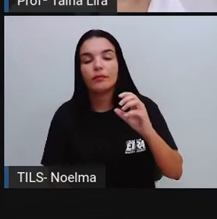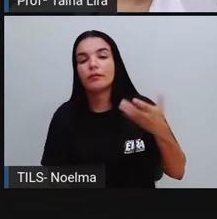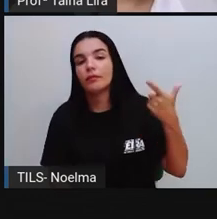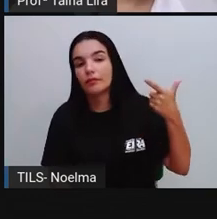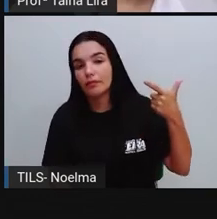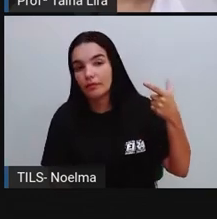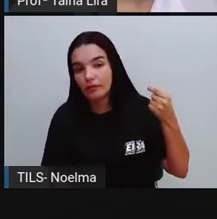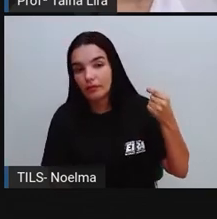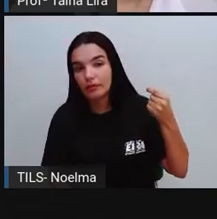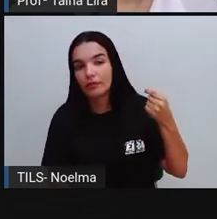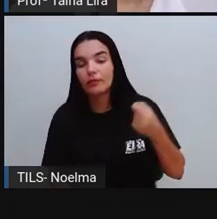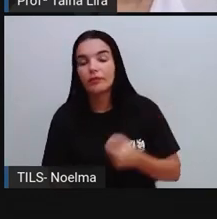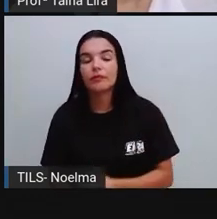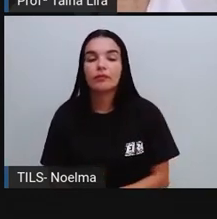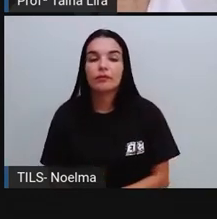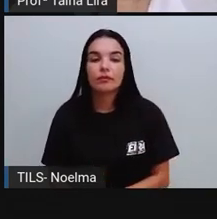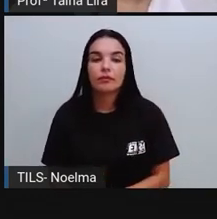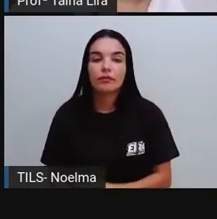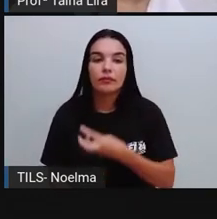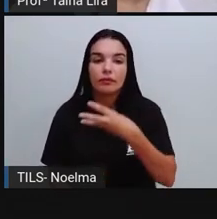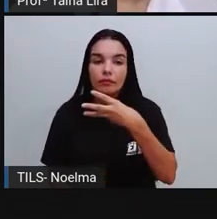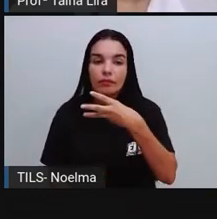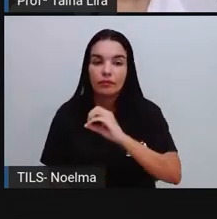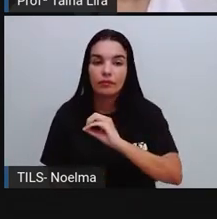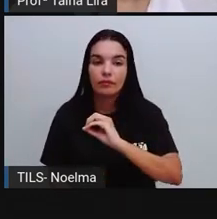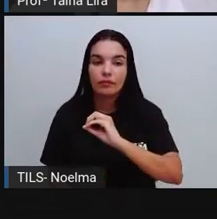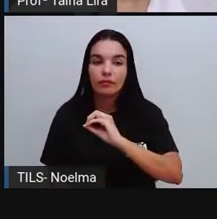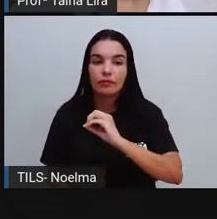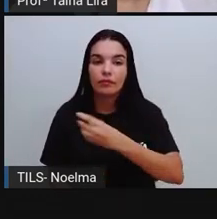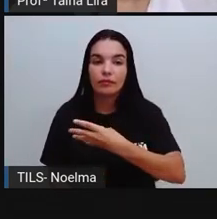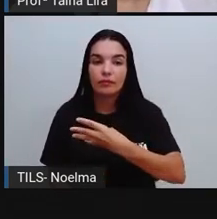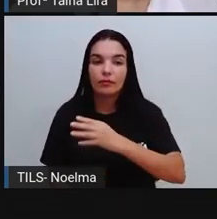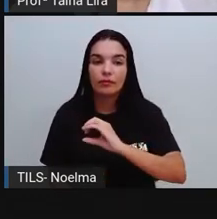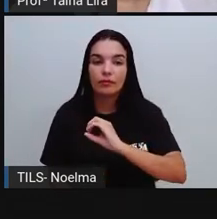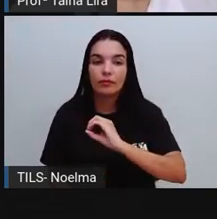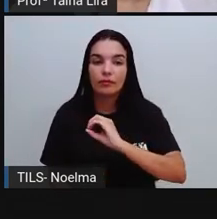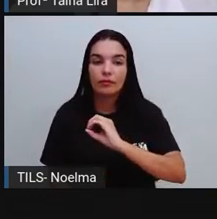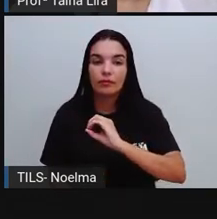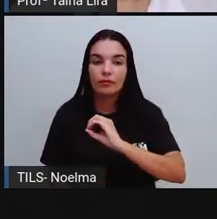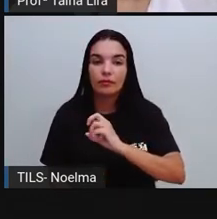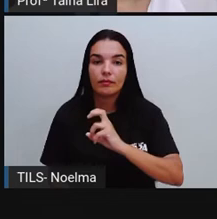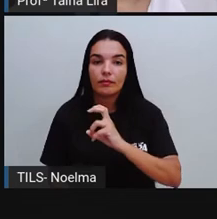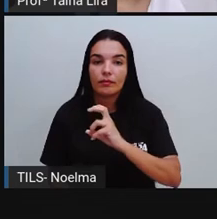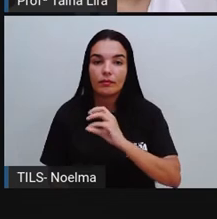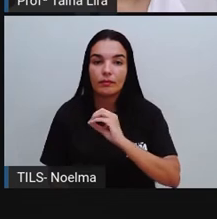20. 30. 40. está